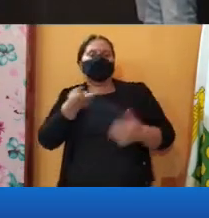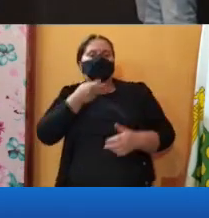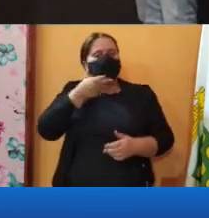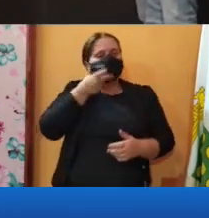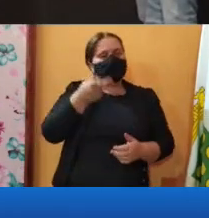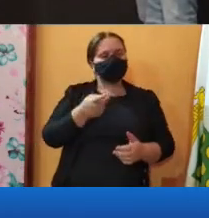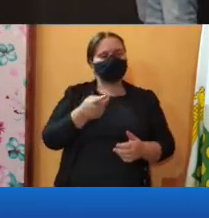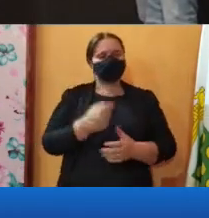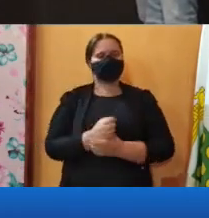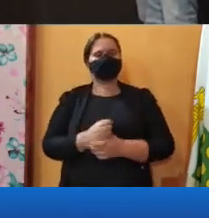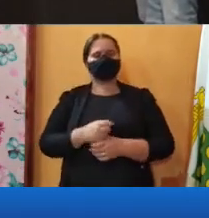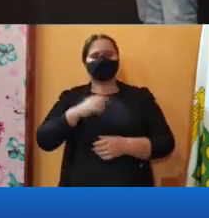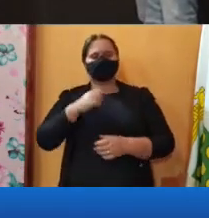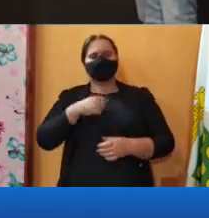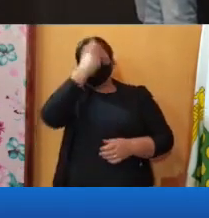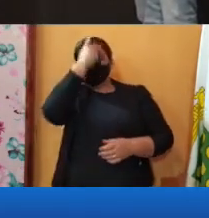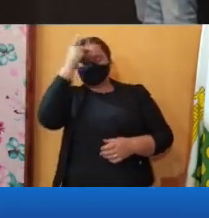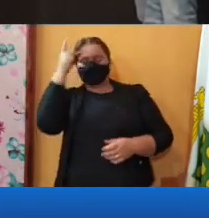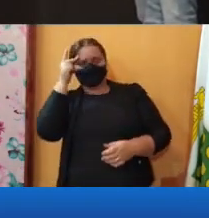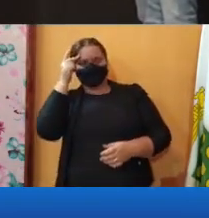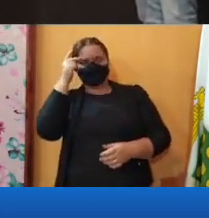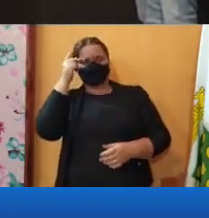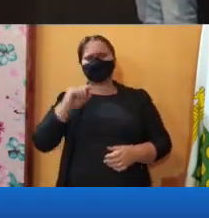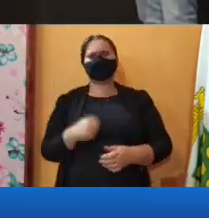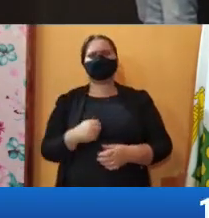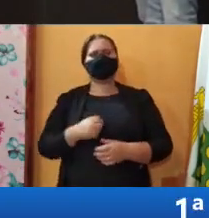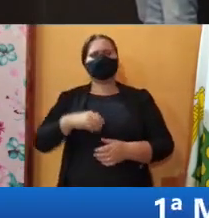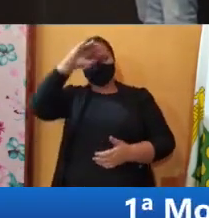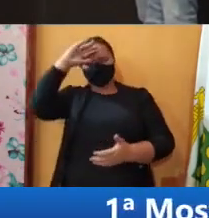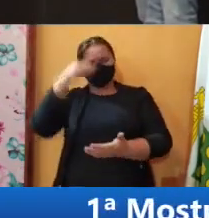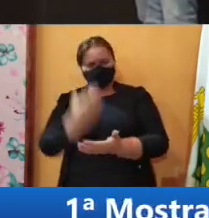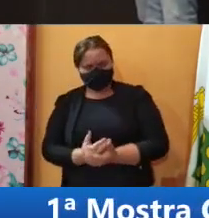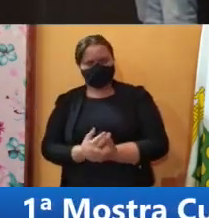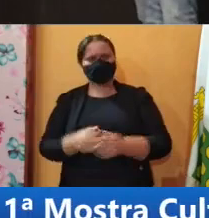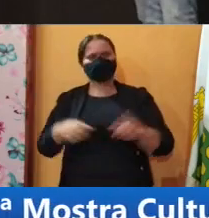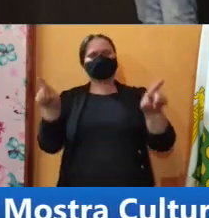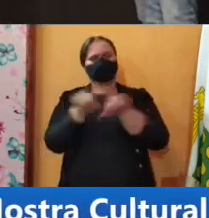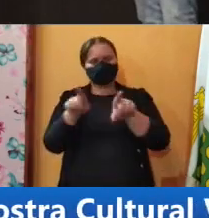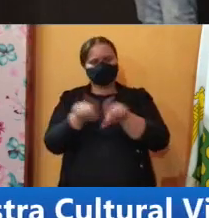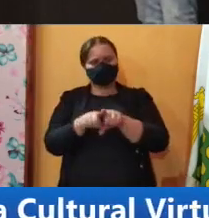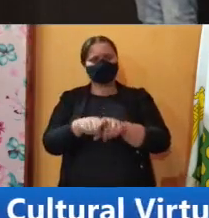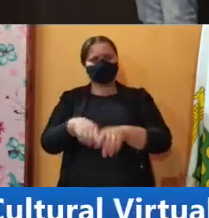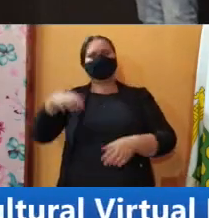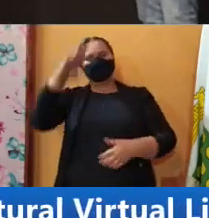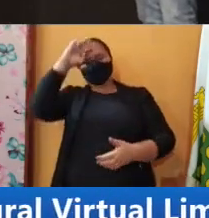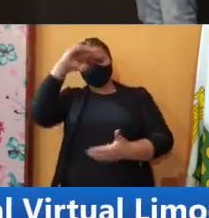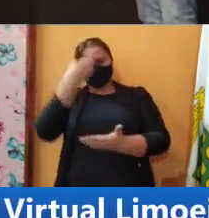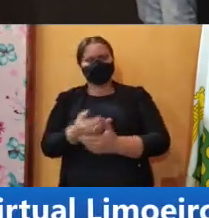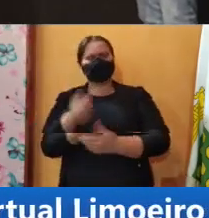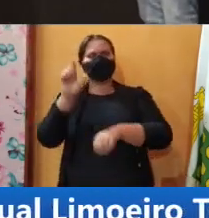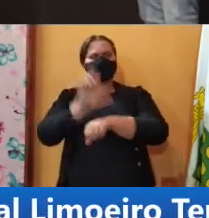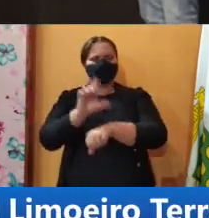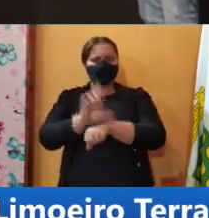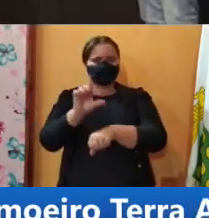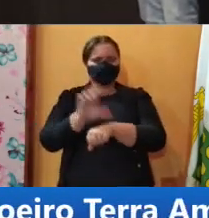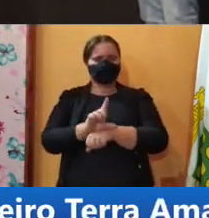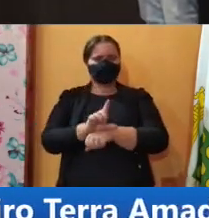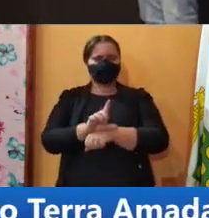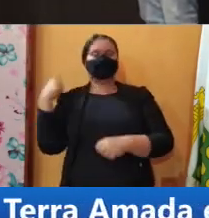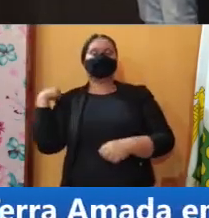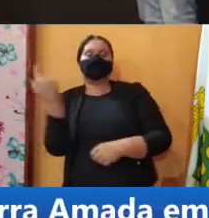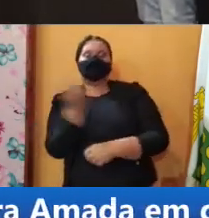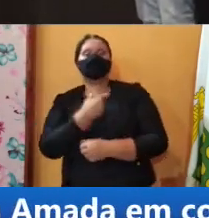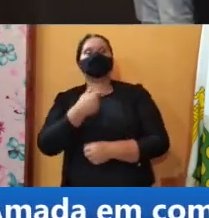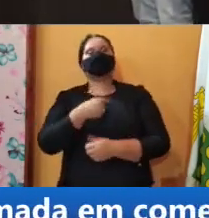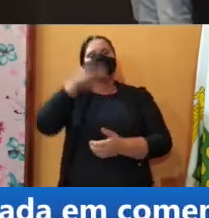Eu diria, a gente não só acredita nos artistas, como a gente acredita em Limoeiro, como nós acreditamos em nós